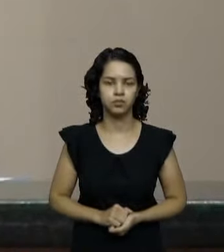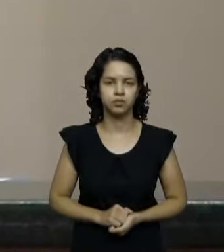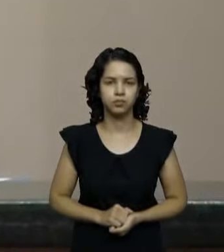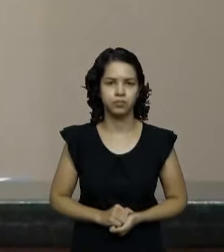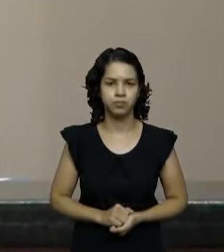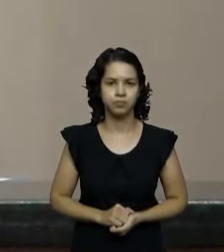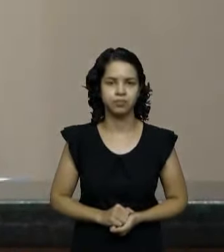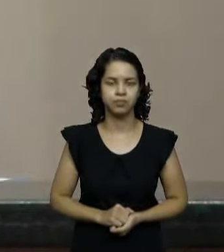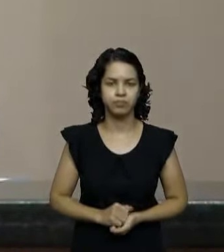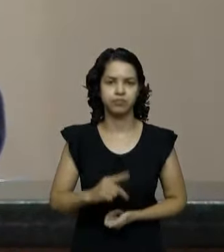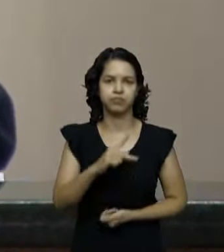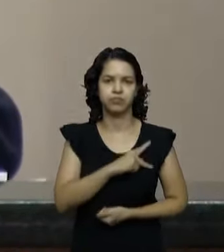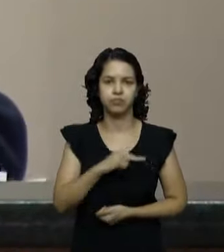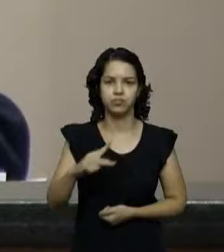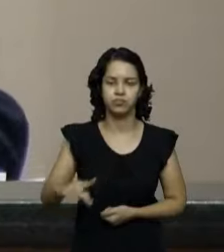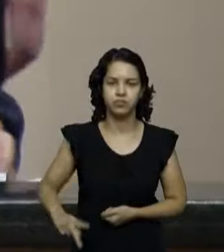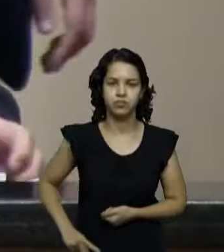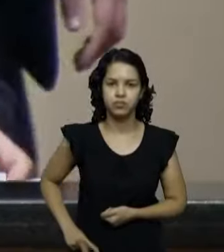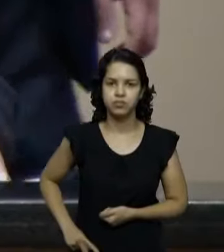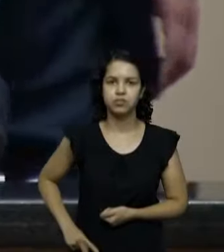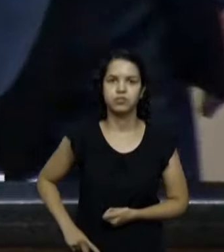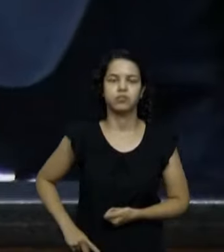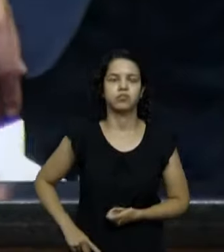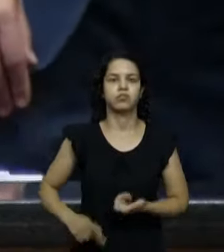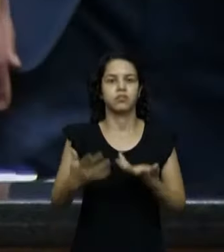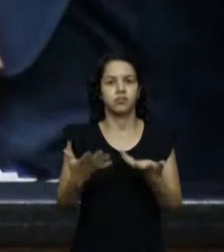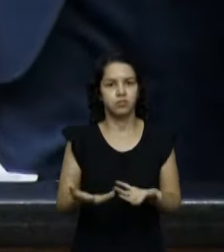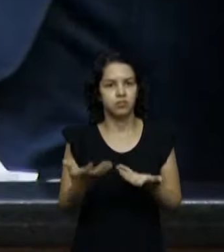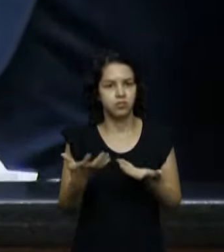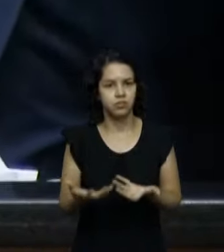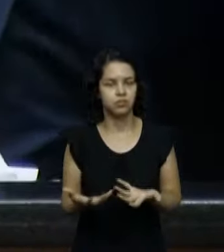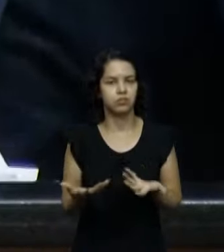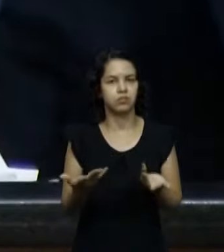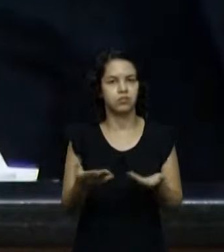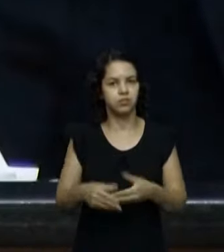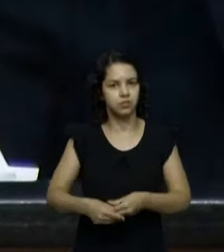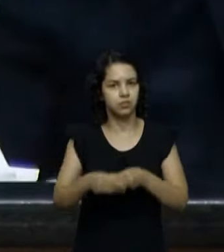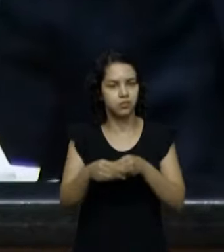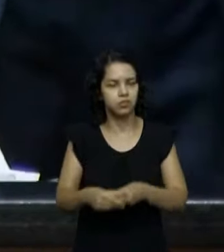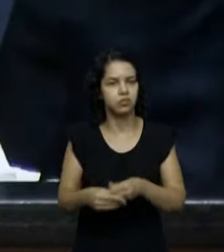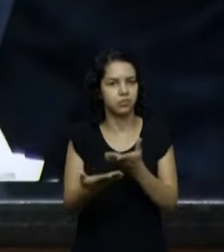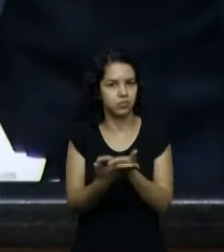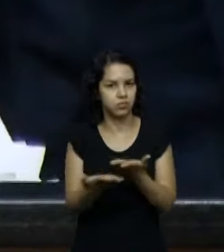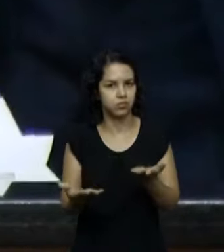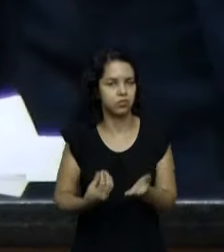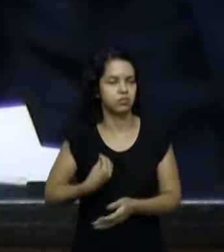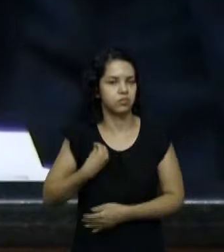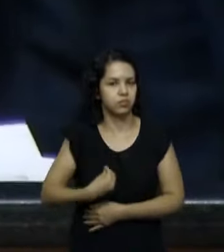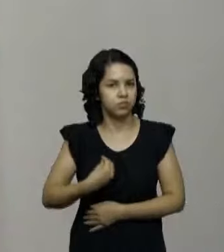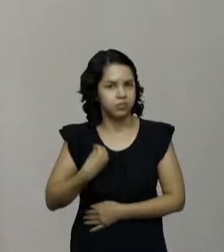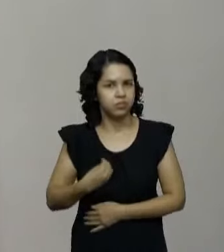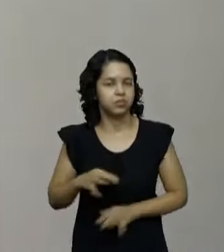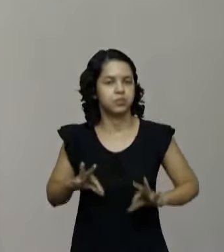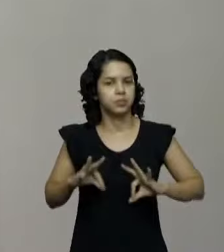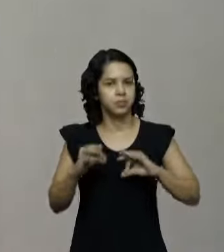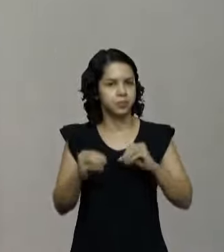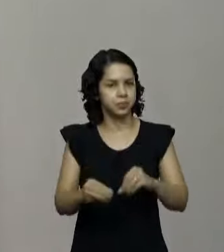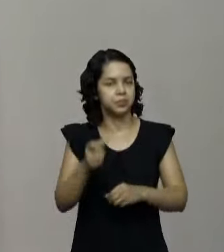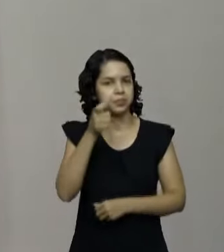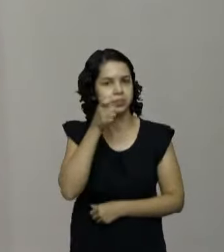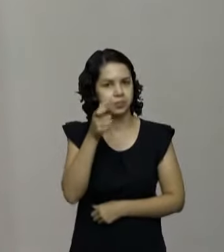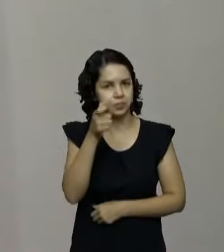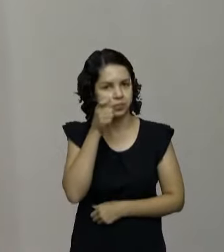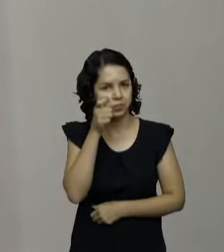Obrigado, presidente. Eu gostaria de saudar a todos os presentes, todos os senhores deputados que acompanham